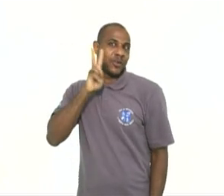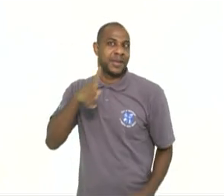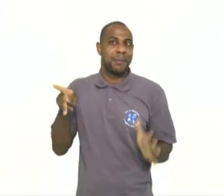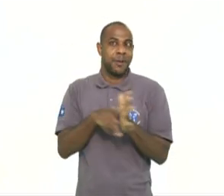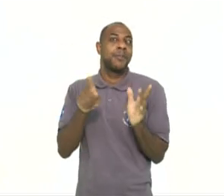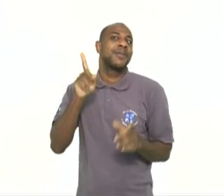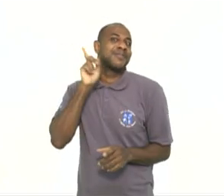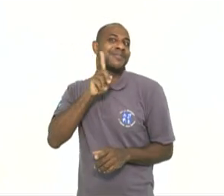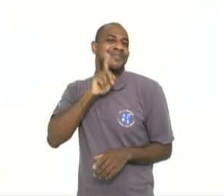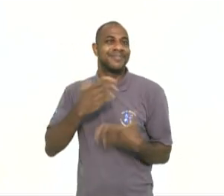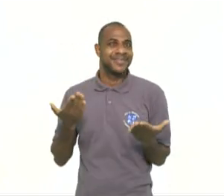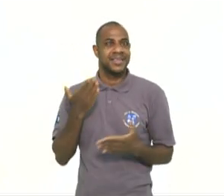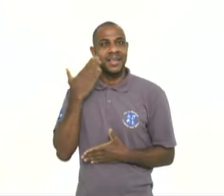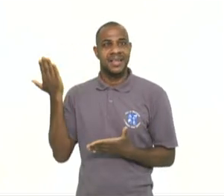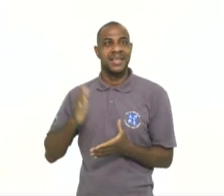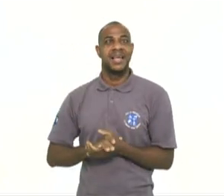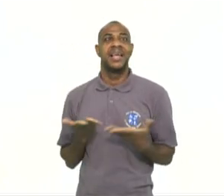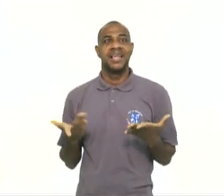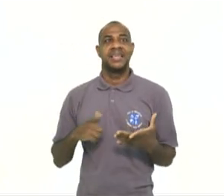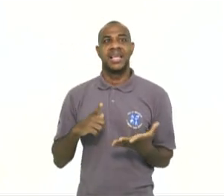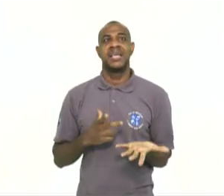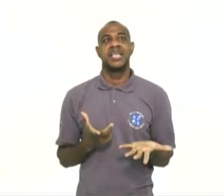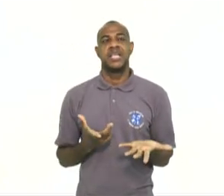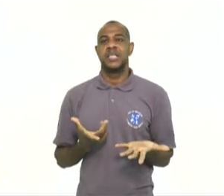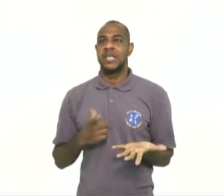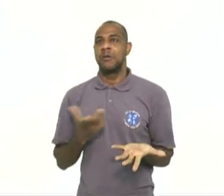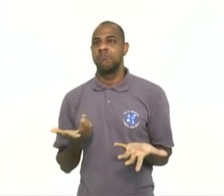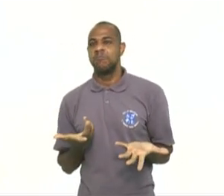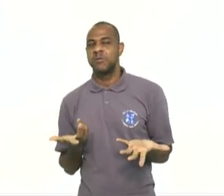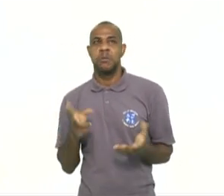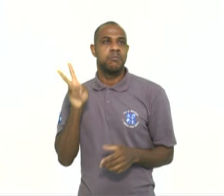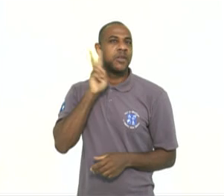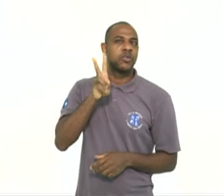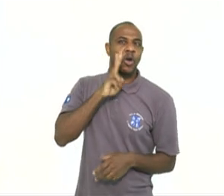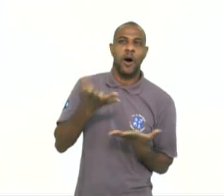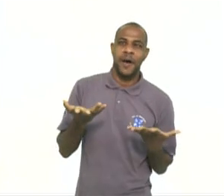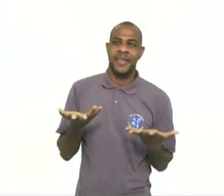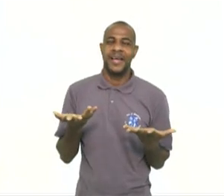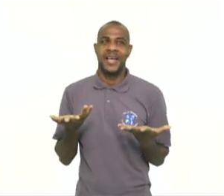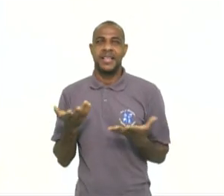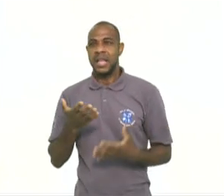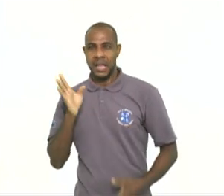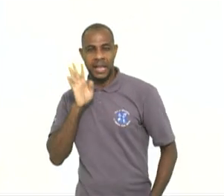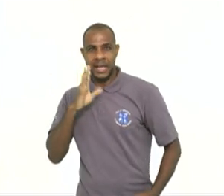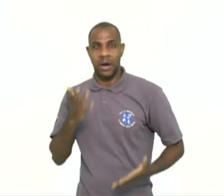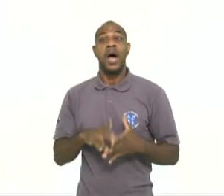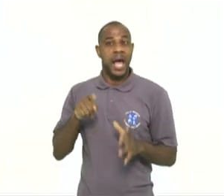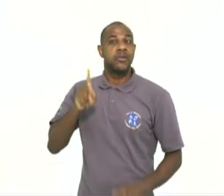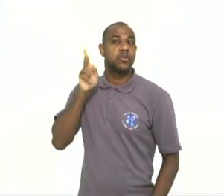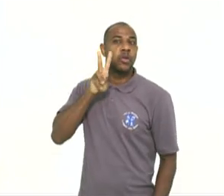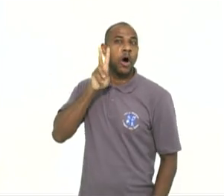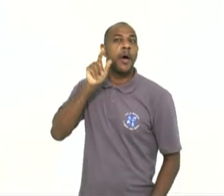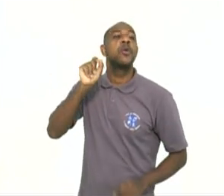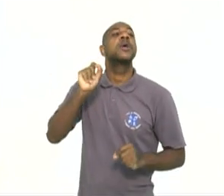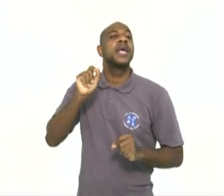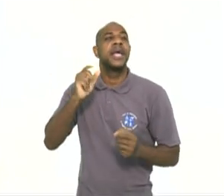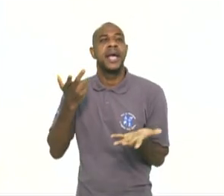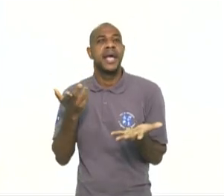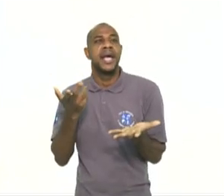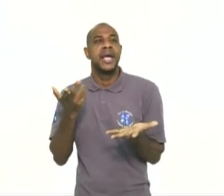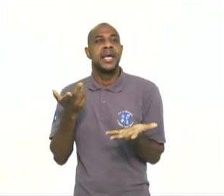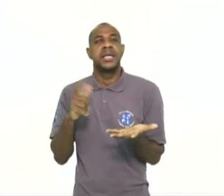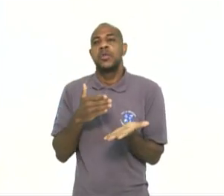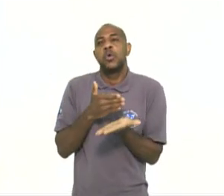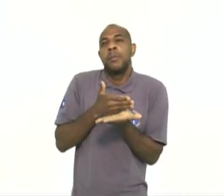ele tem os personagens mais super né mais estereotipadas assim mais cartões e são histórias que elas não têm